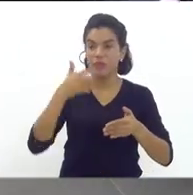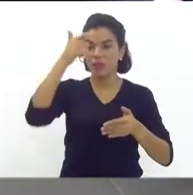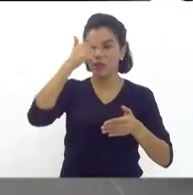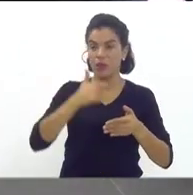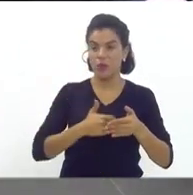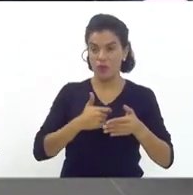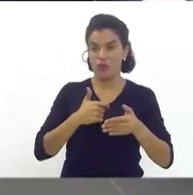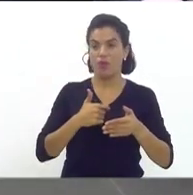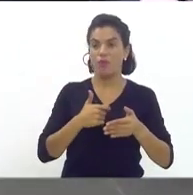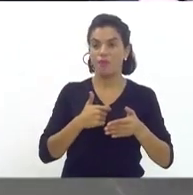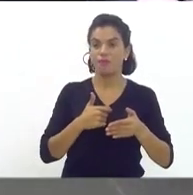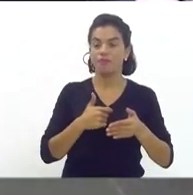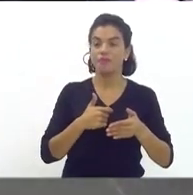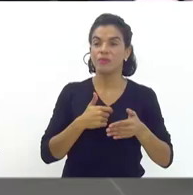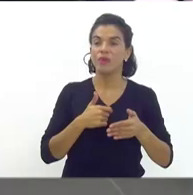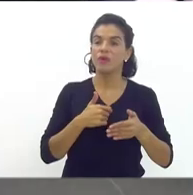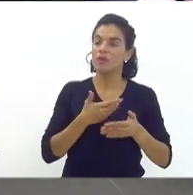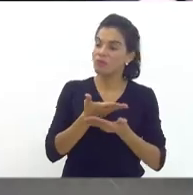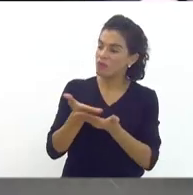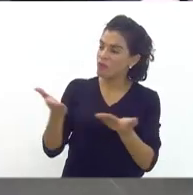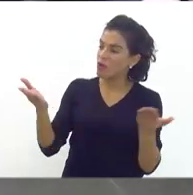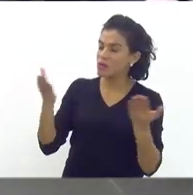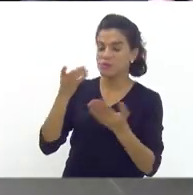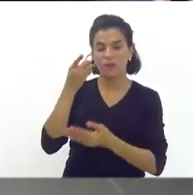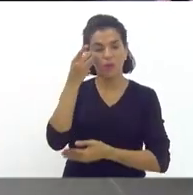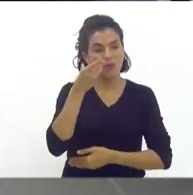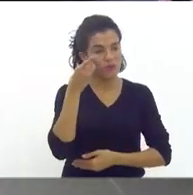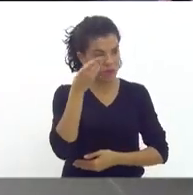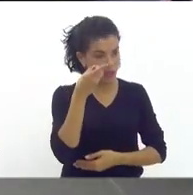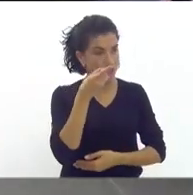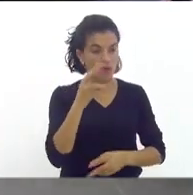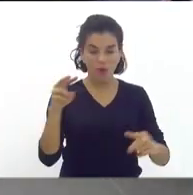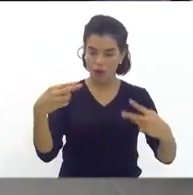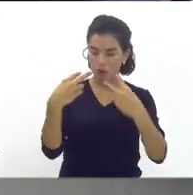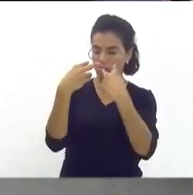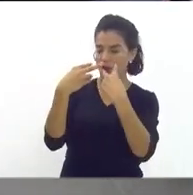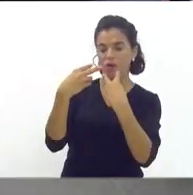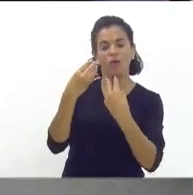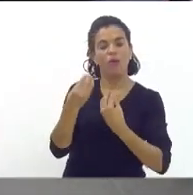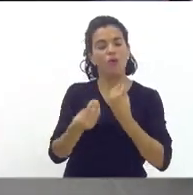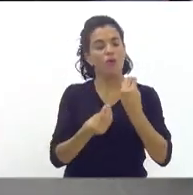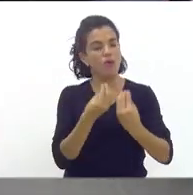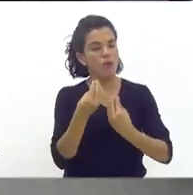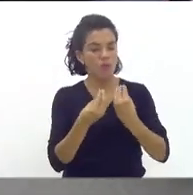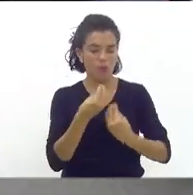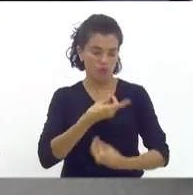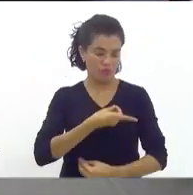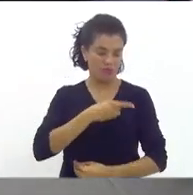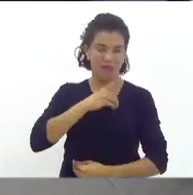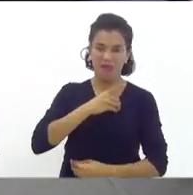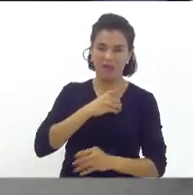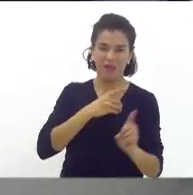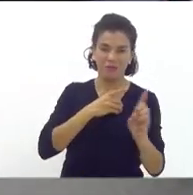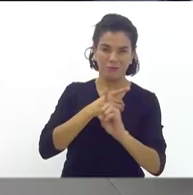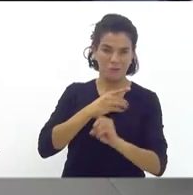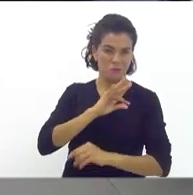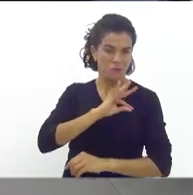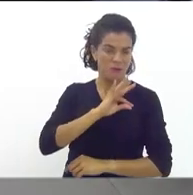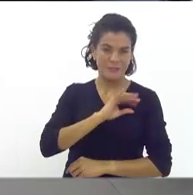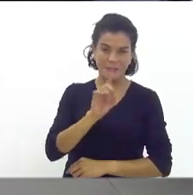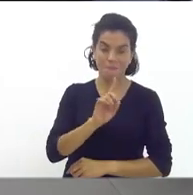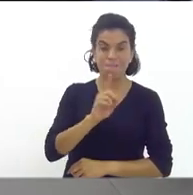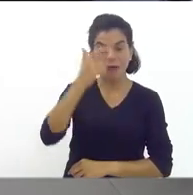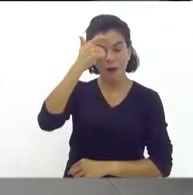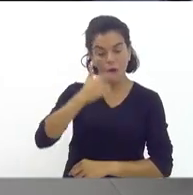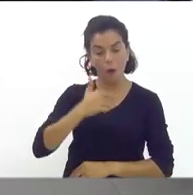venha para que vossas excelências me veja não como somente Delegado de Polícia Mas também